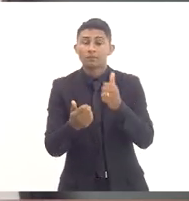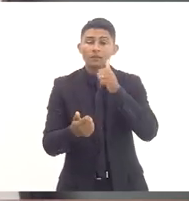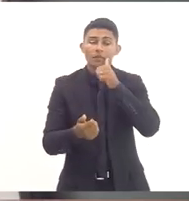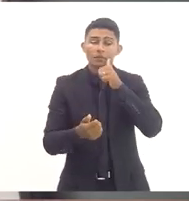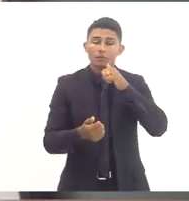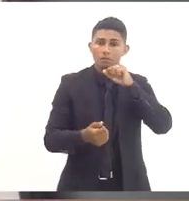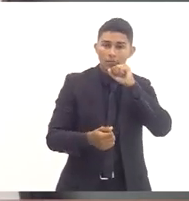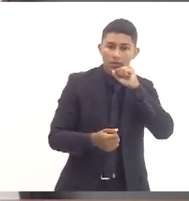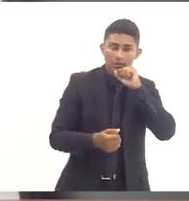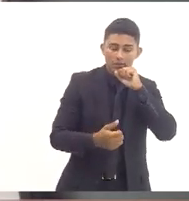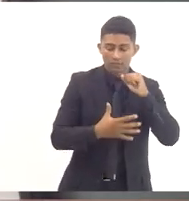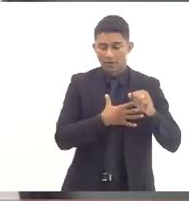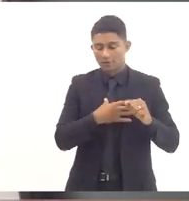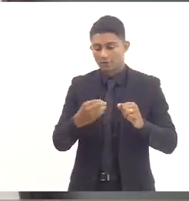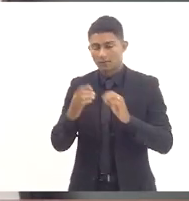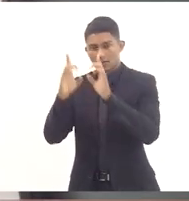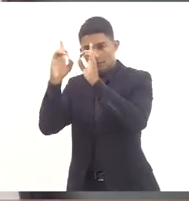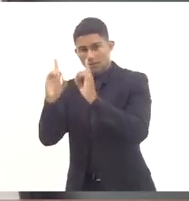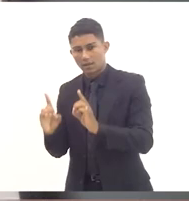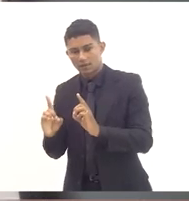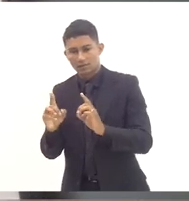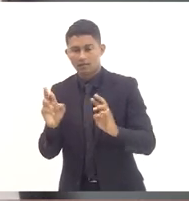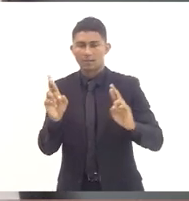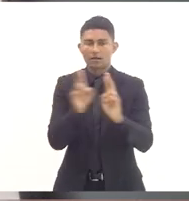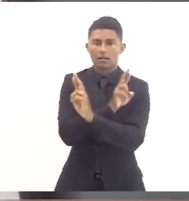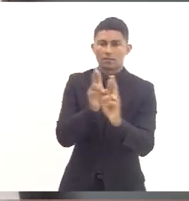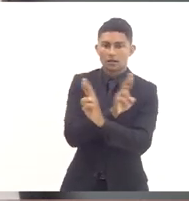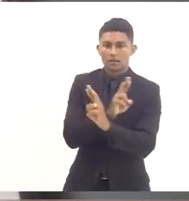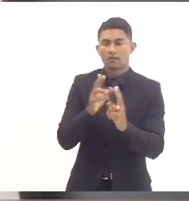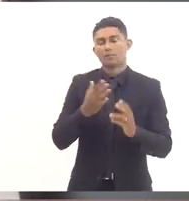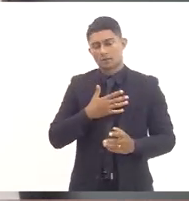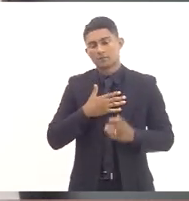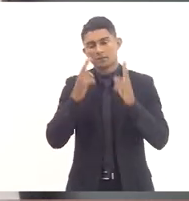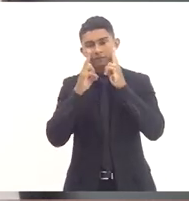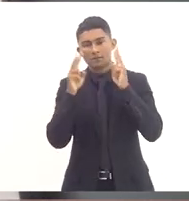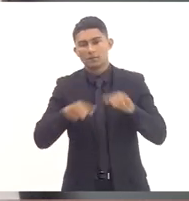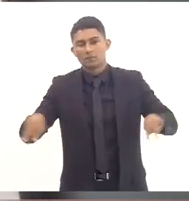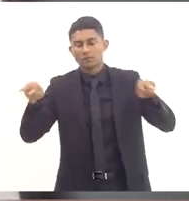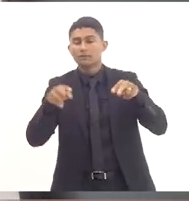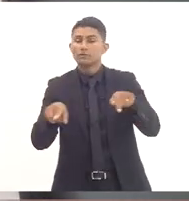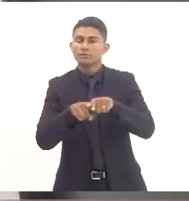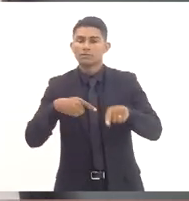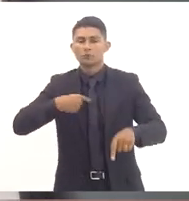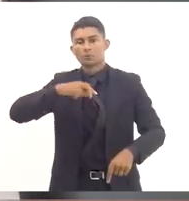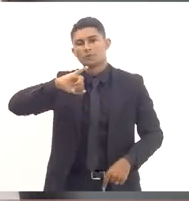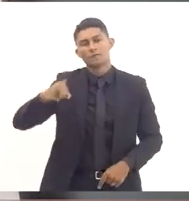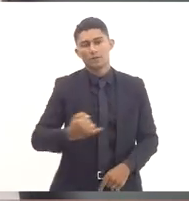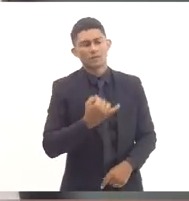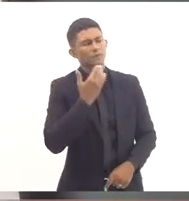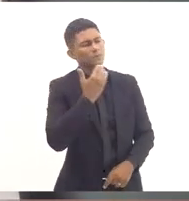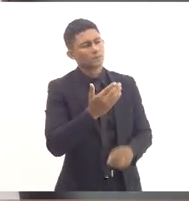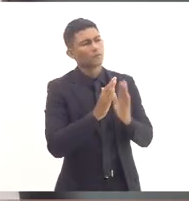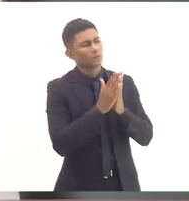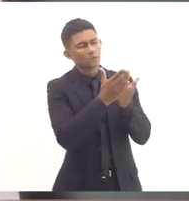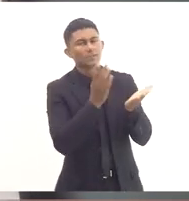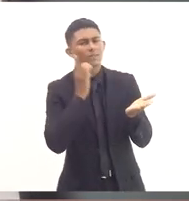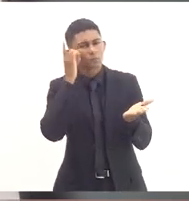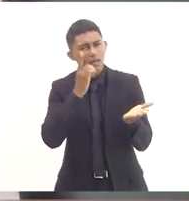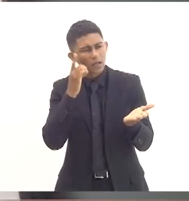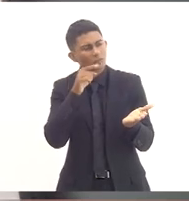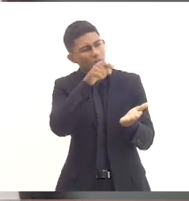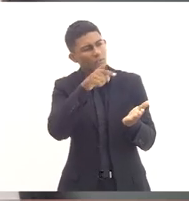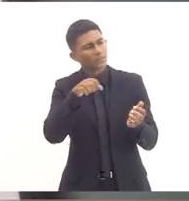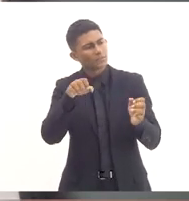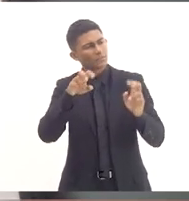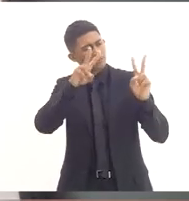e filhos com deficiência e realmente aproveito para pedir né Deputado que o senhor realmente se engajem nessa causa